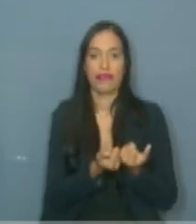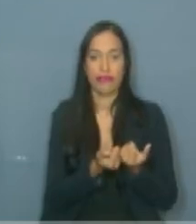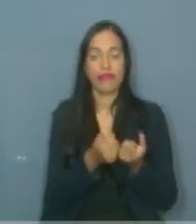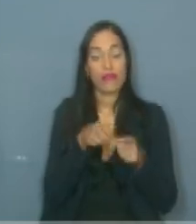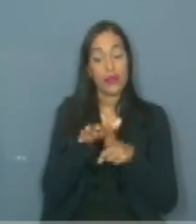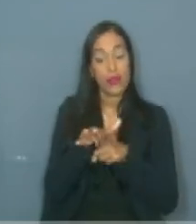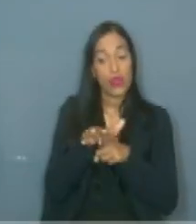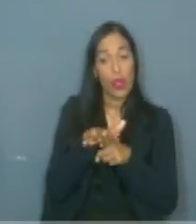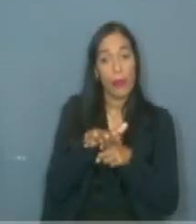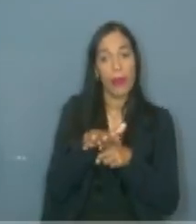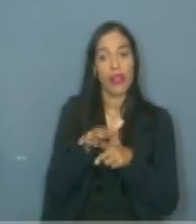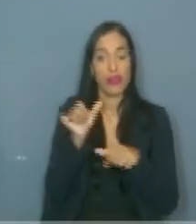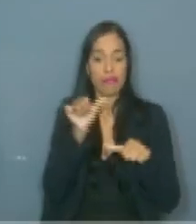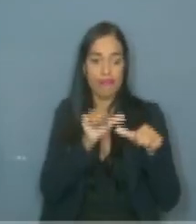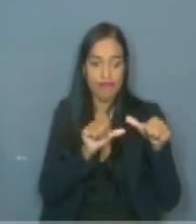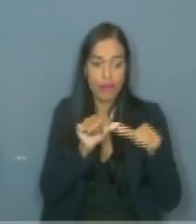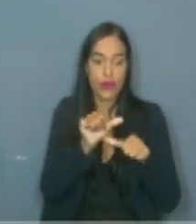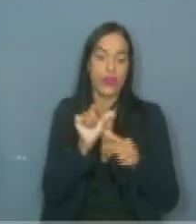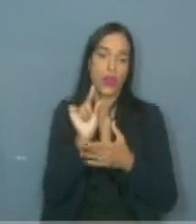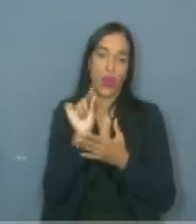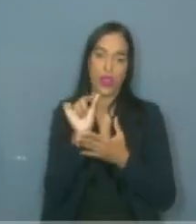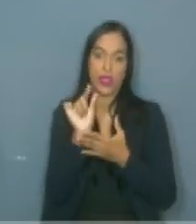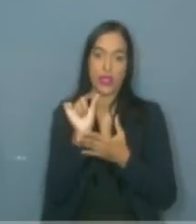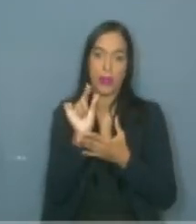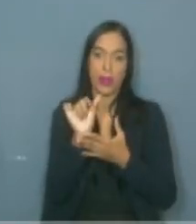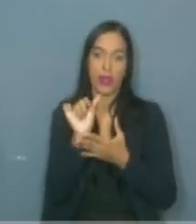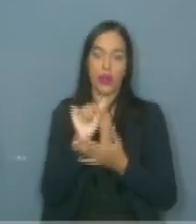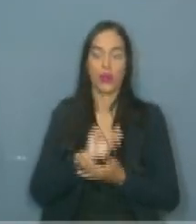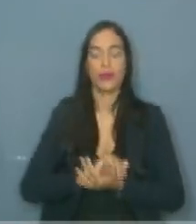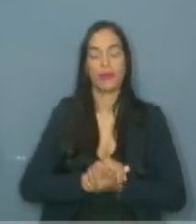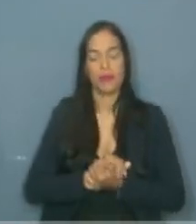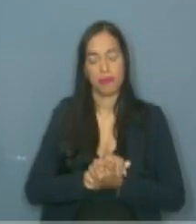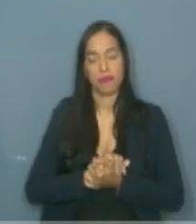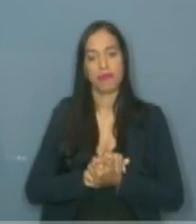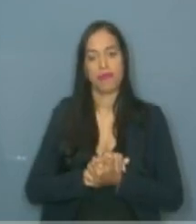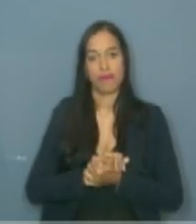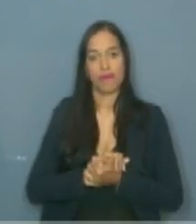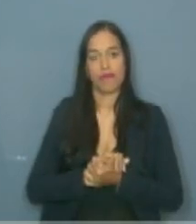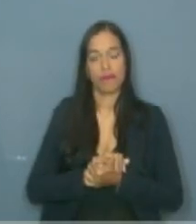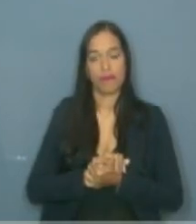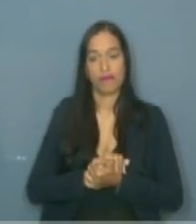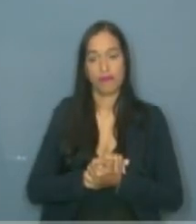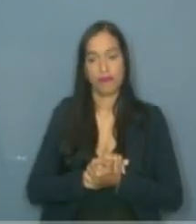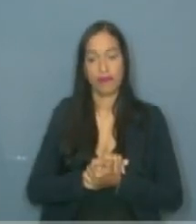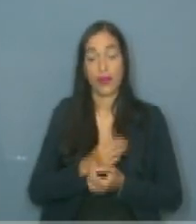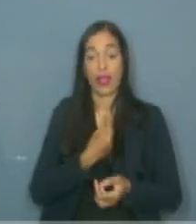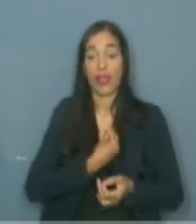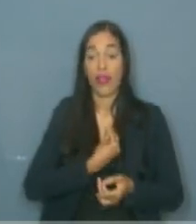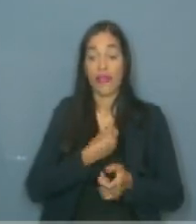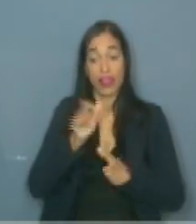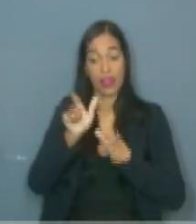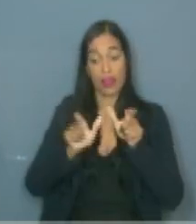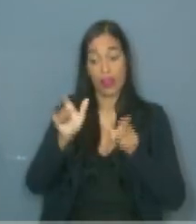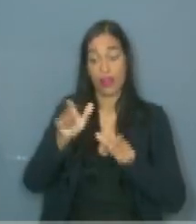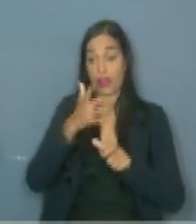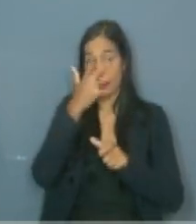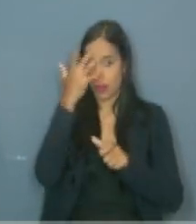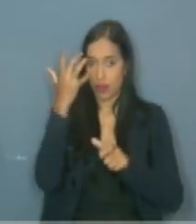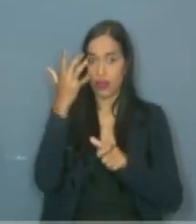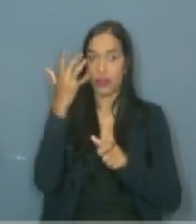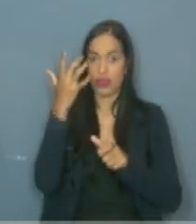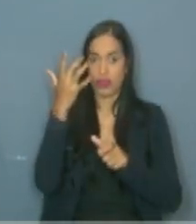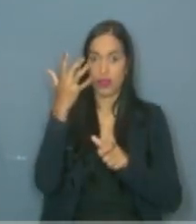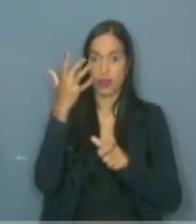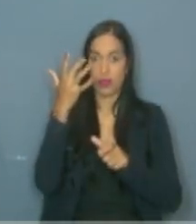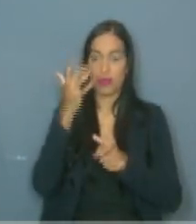ou transfere esse orçamento, aquilo que de fato faria diferença na vida das pessoas. E mais uma vez o